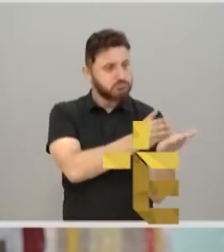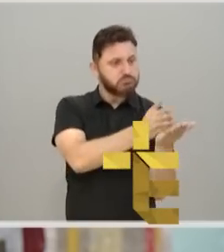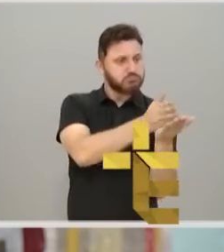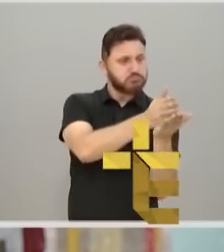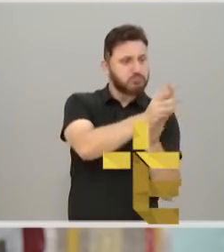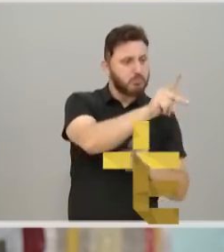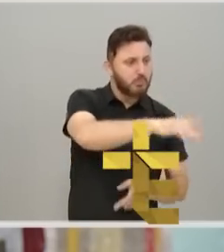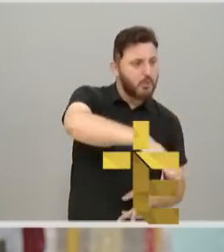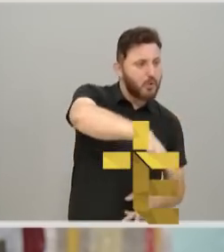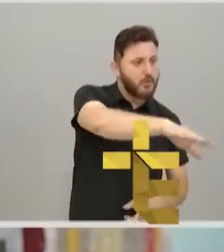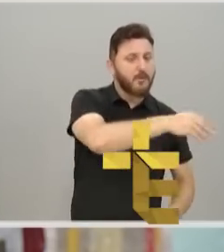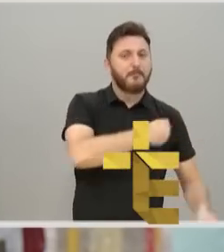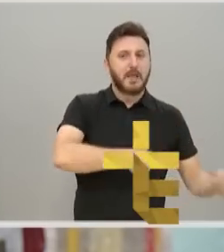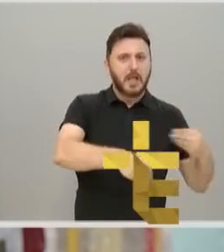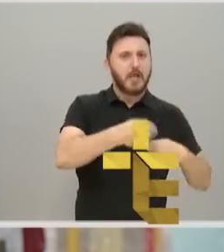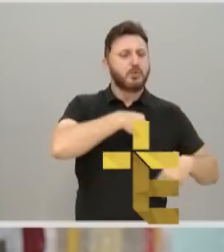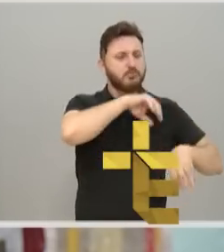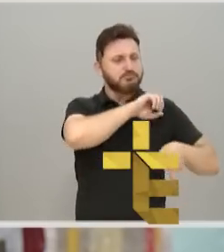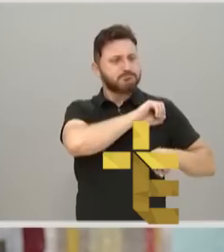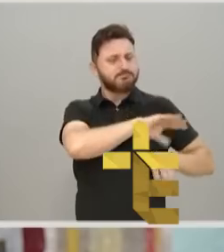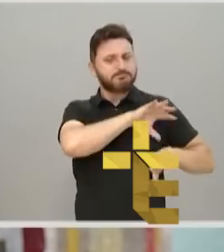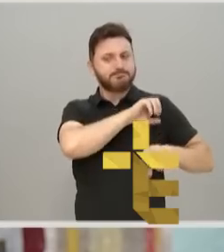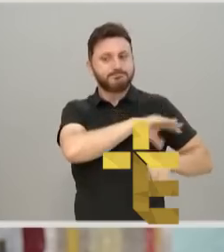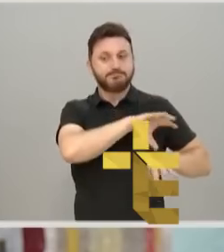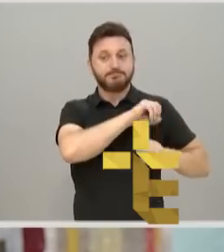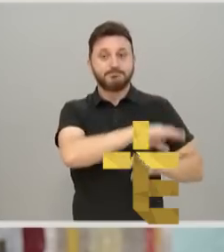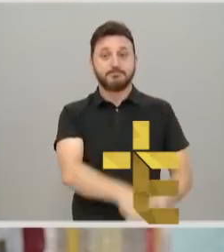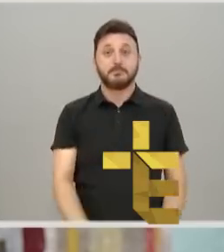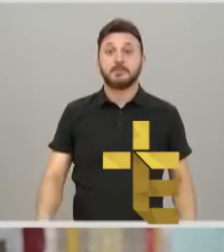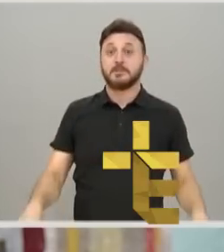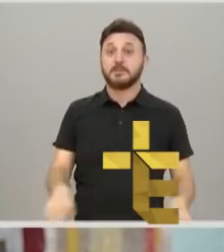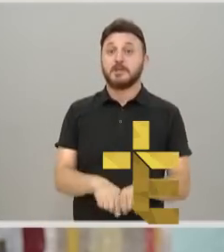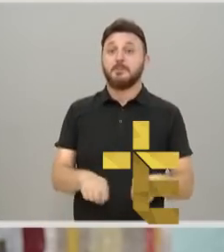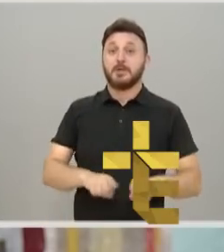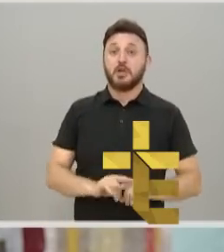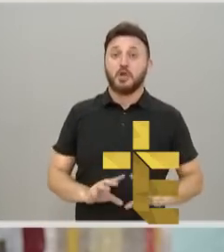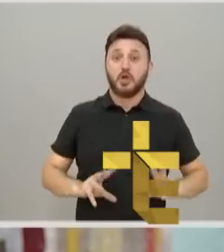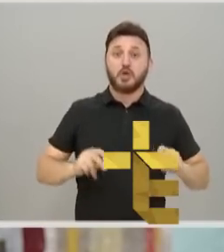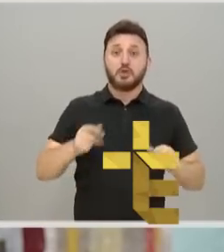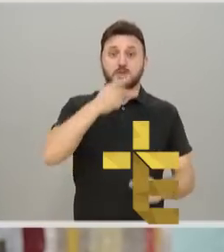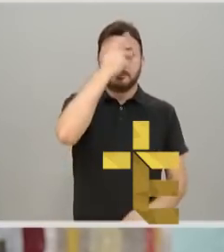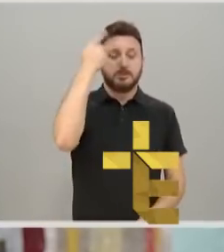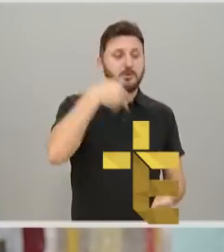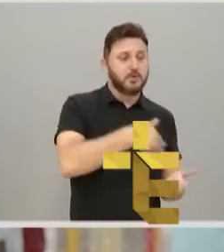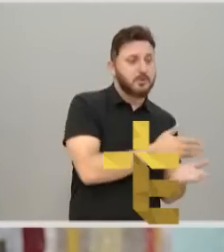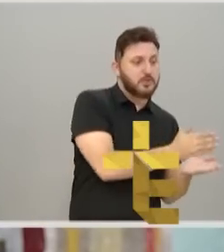pecadores e para vós se voltarão os